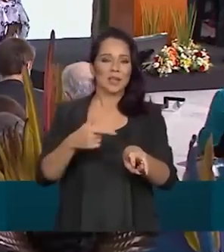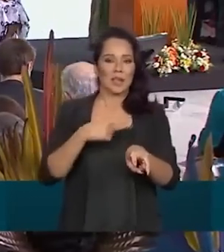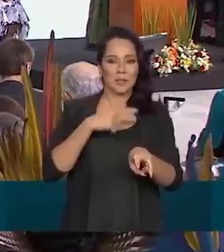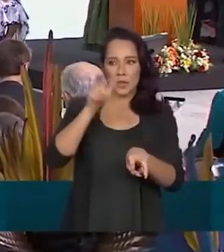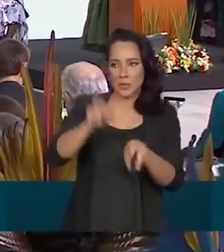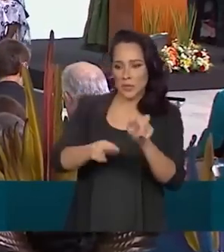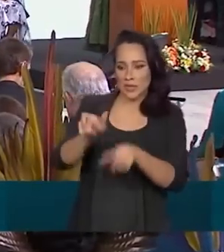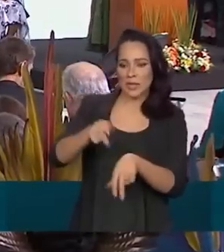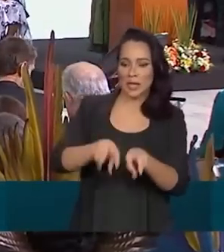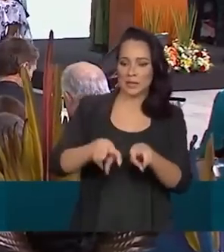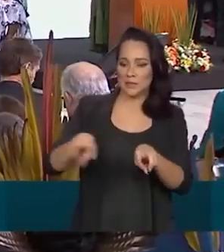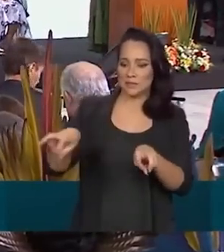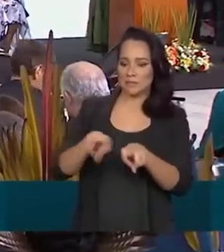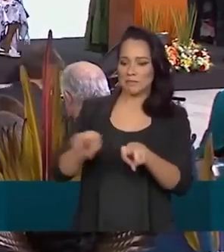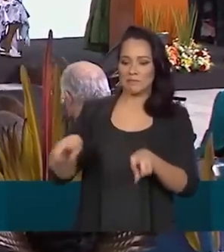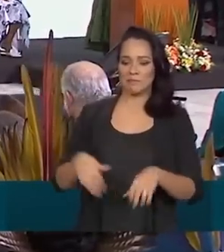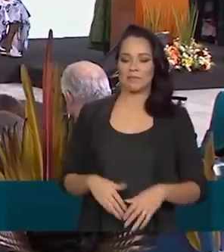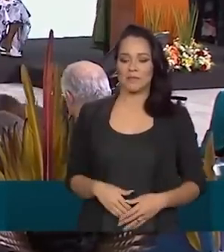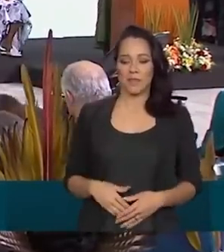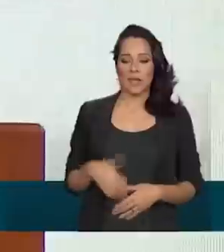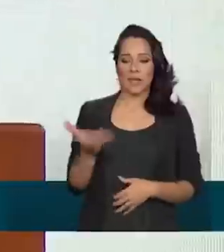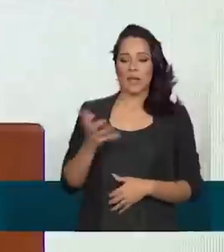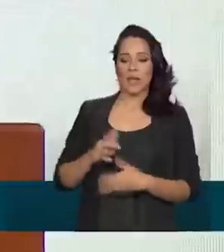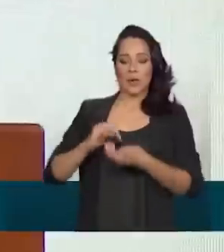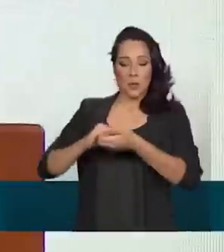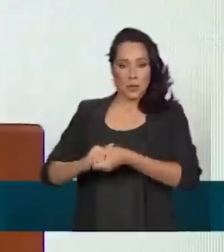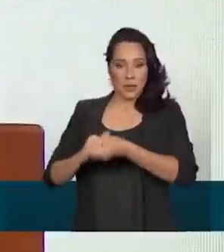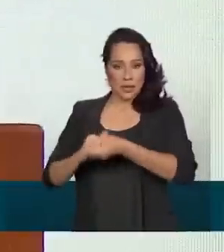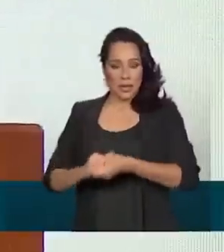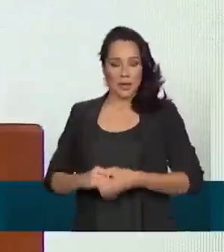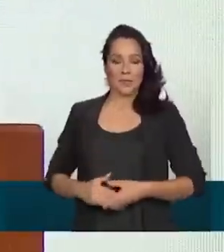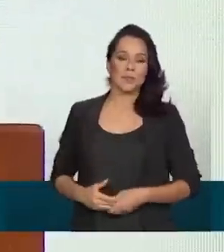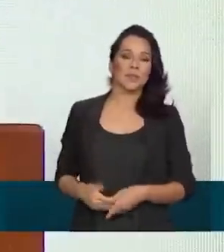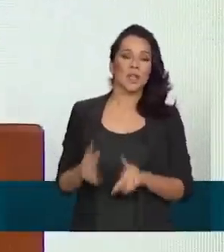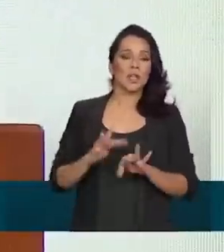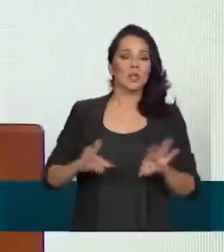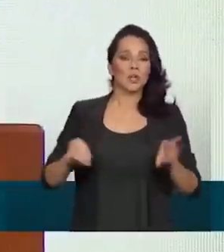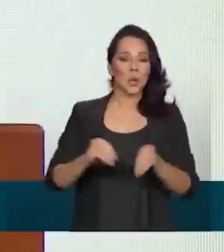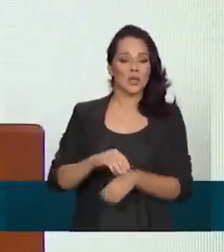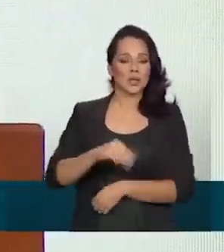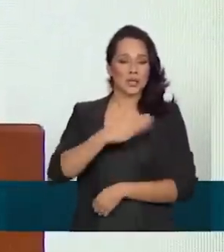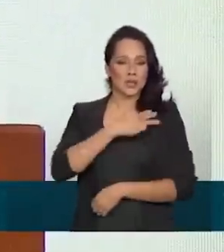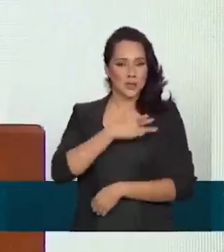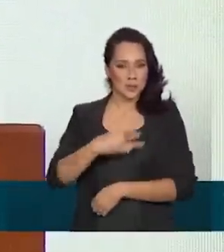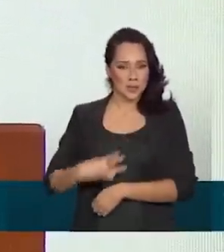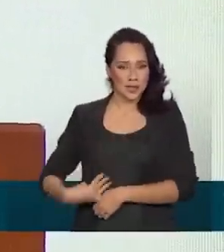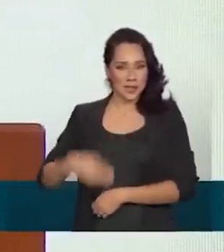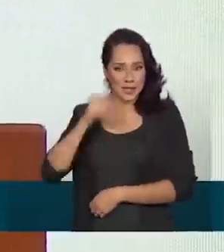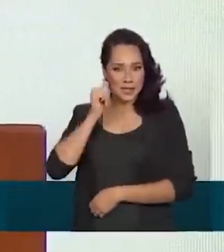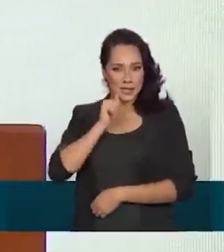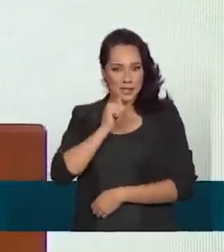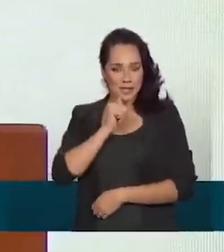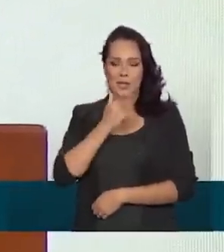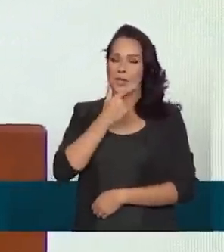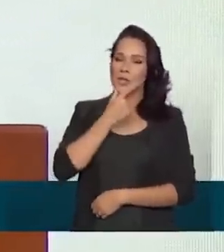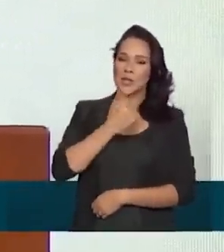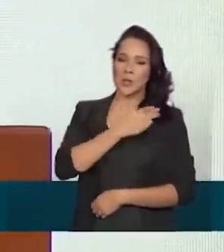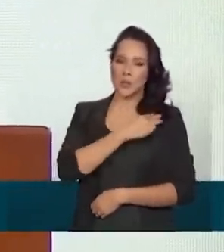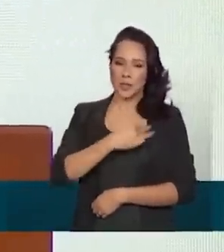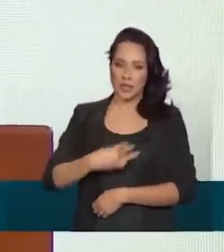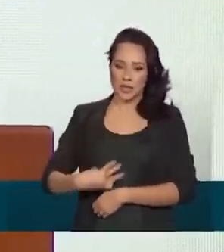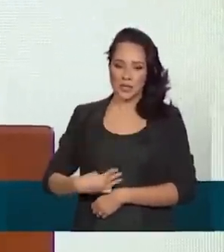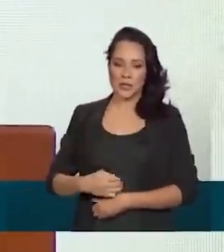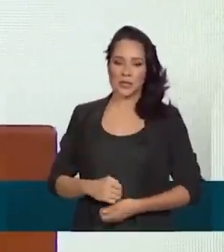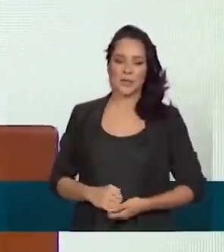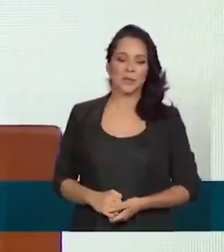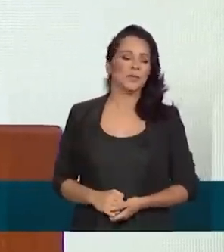composta. Quero cumprimentar todas as ministras e ministros de